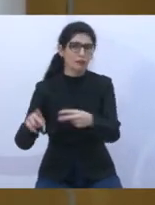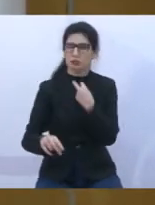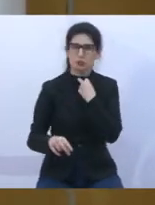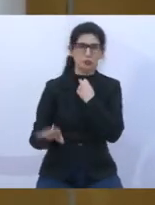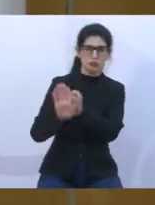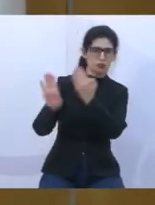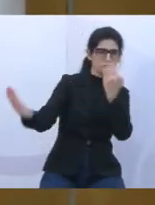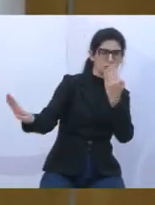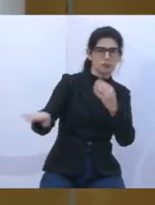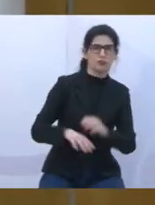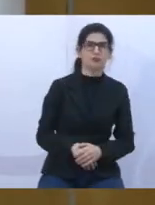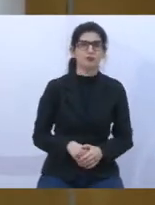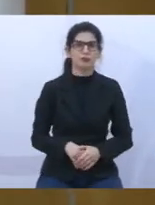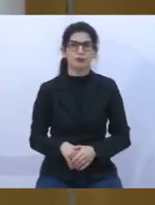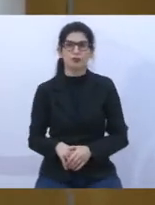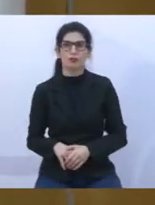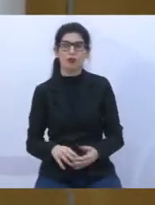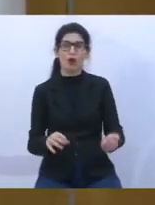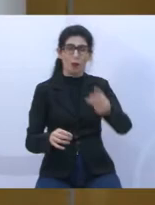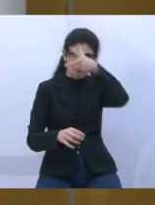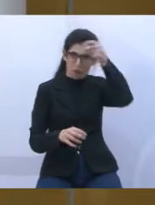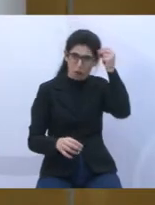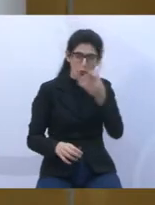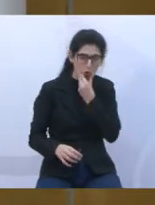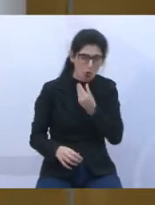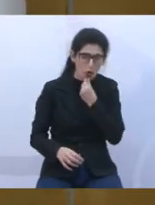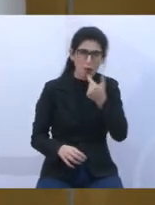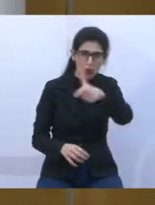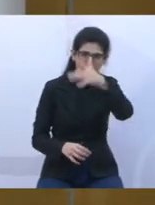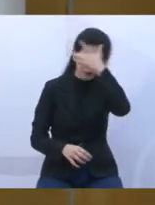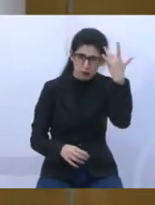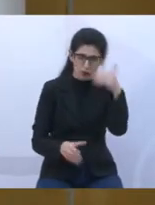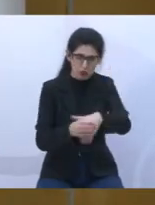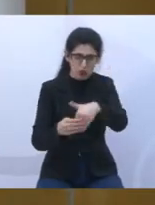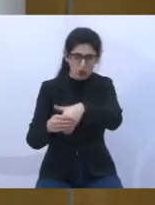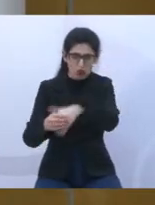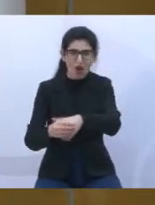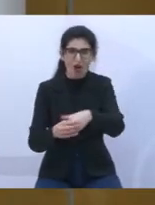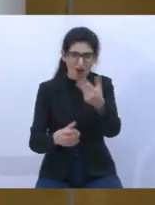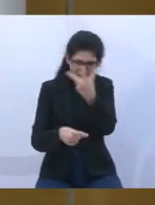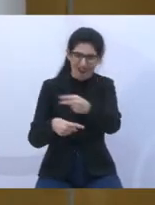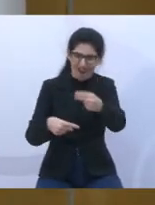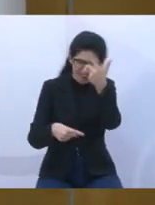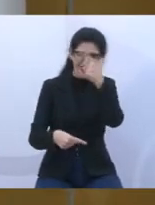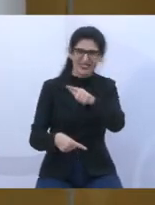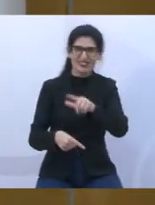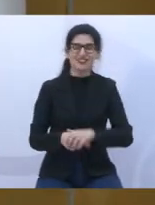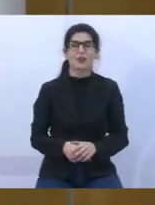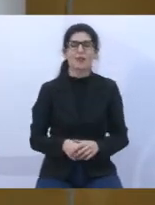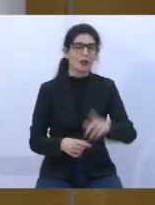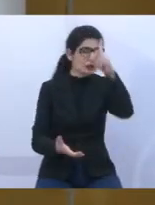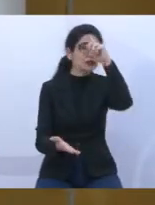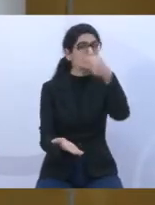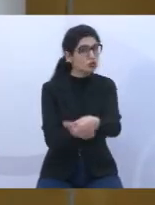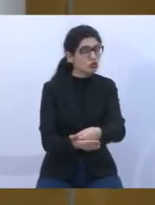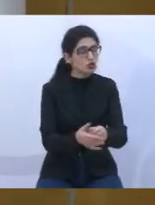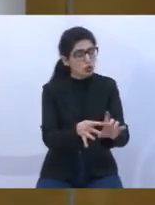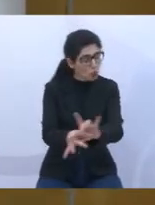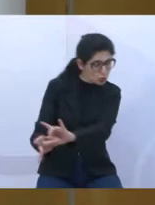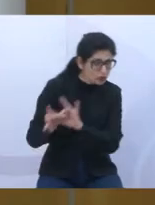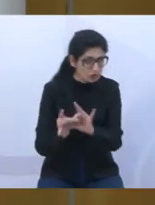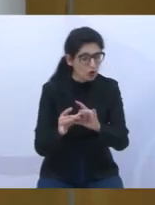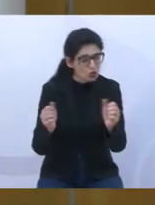ele é eleito de que forma ele é eleito para tomar as decisões vereadores flávio juntamente com a